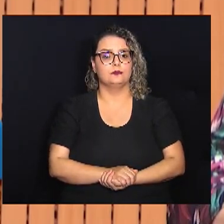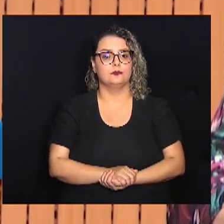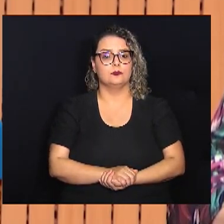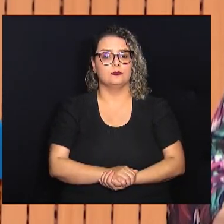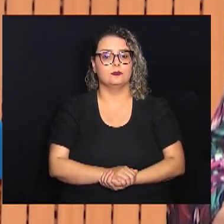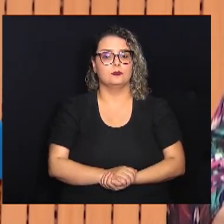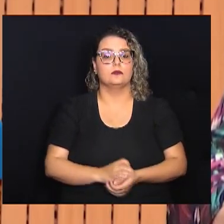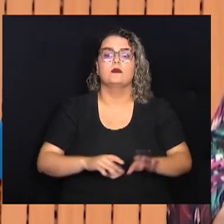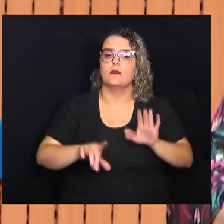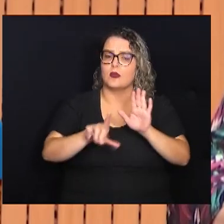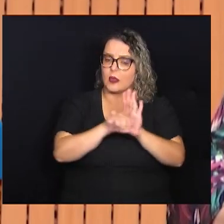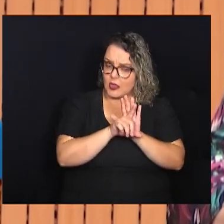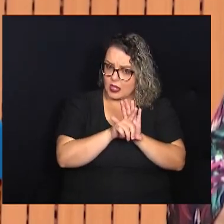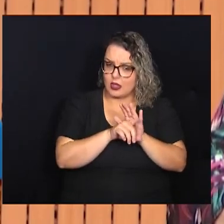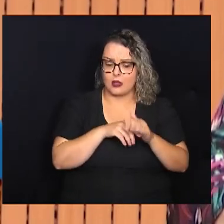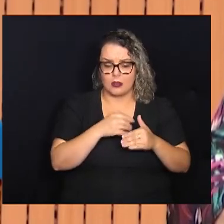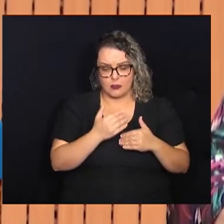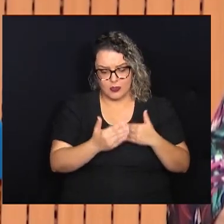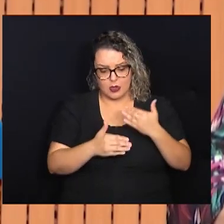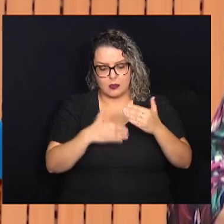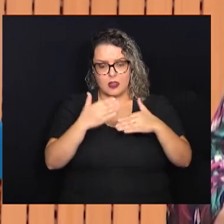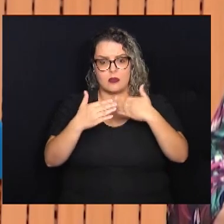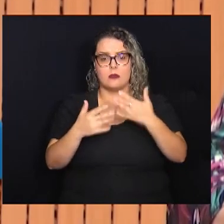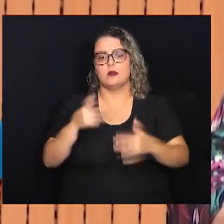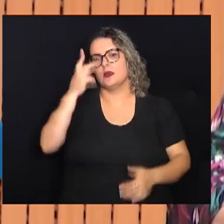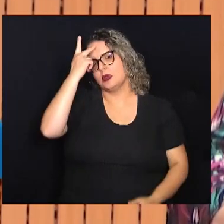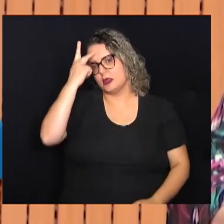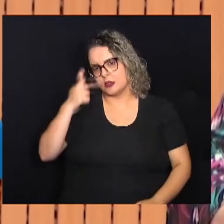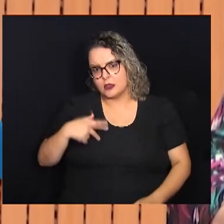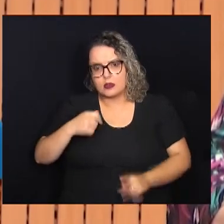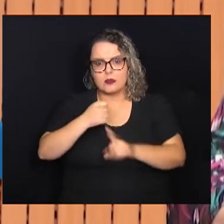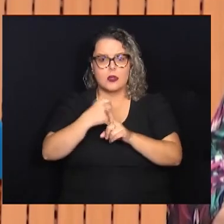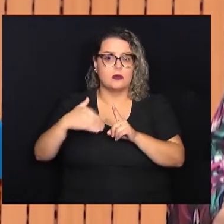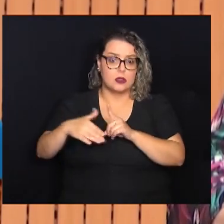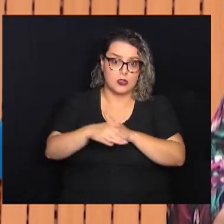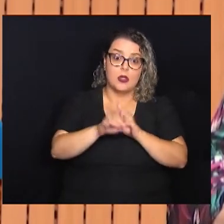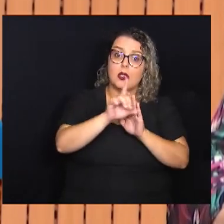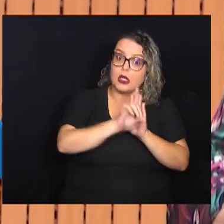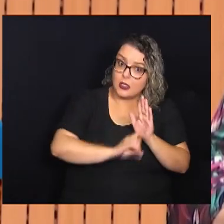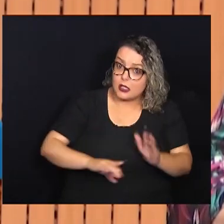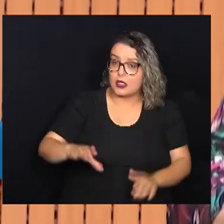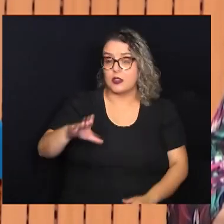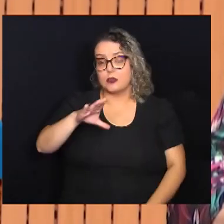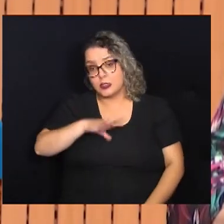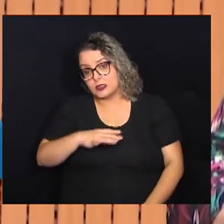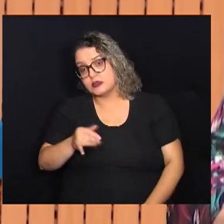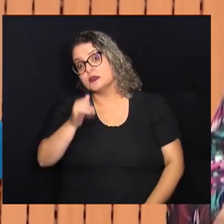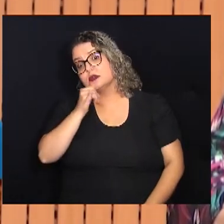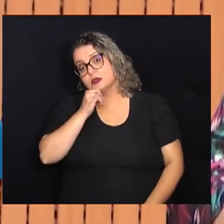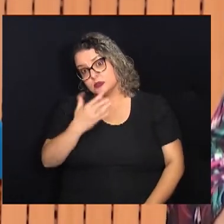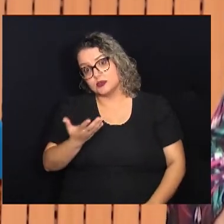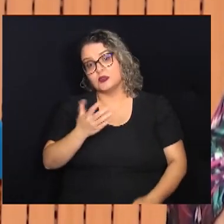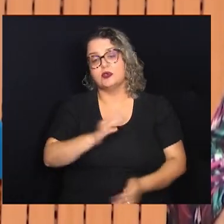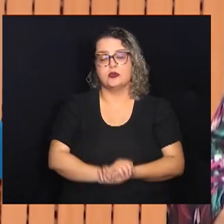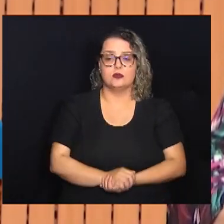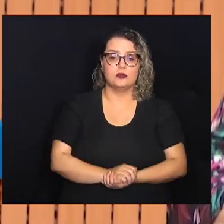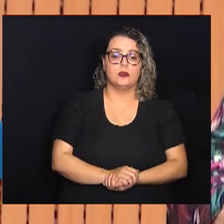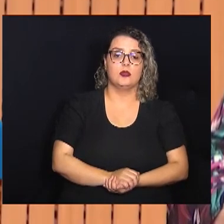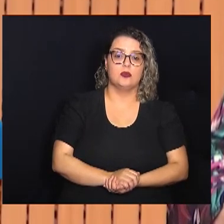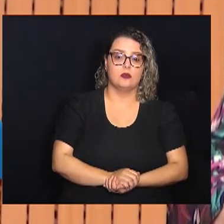no decorrer da evolução da própria sociedade, do direito, a cidade, por exemplo, ela